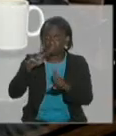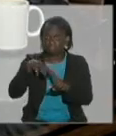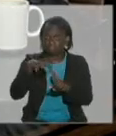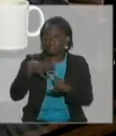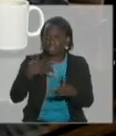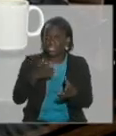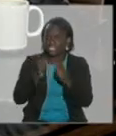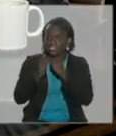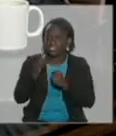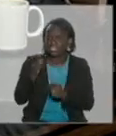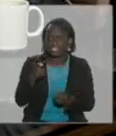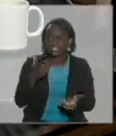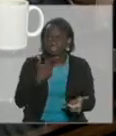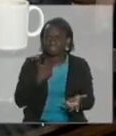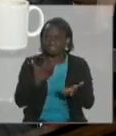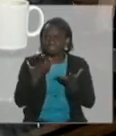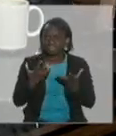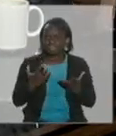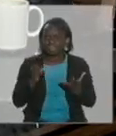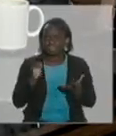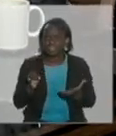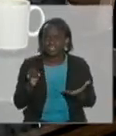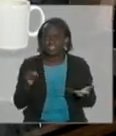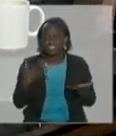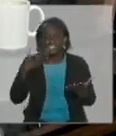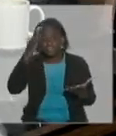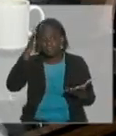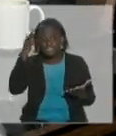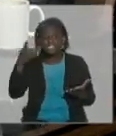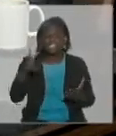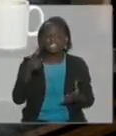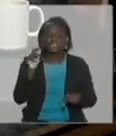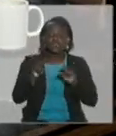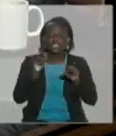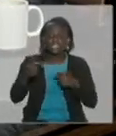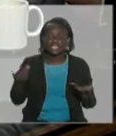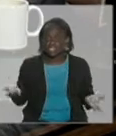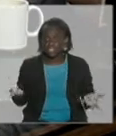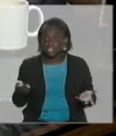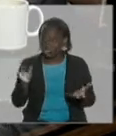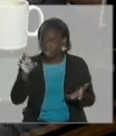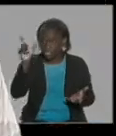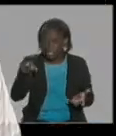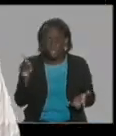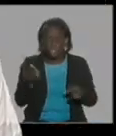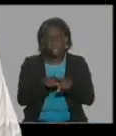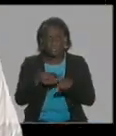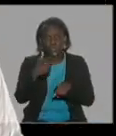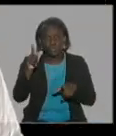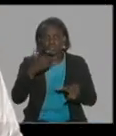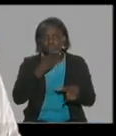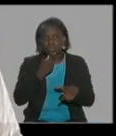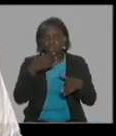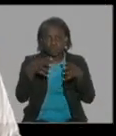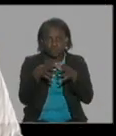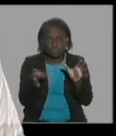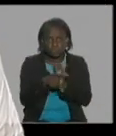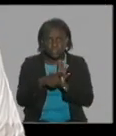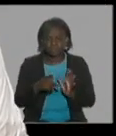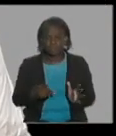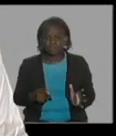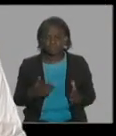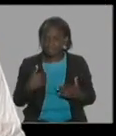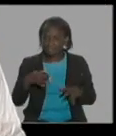como fã mesmo, falei, cara, eu quero entrevistar esse cara, quero saber mais dele, qual que é. E não só com ele, mas com outros membros da